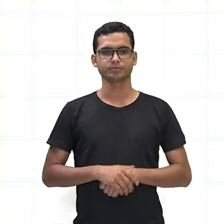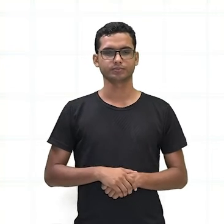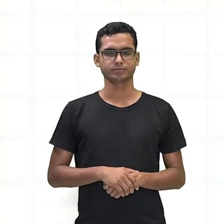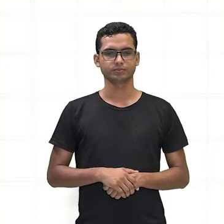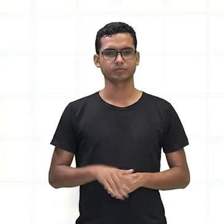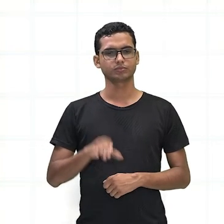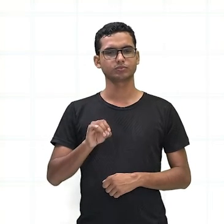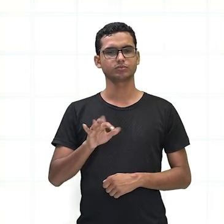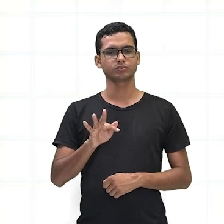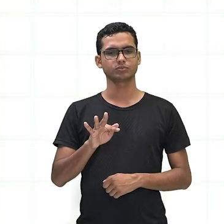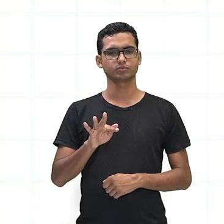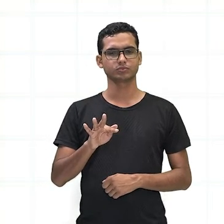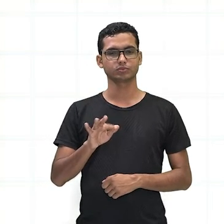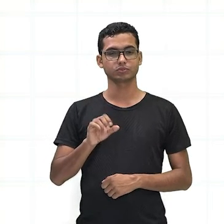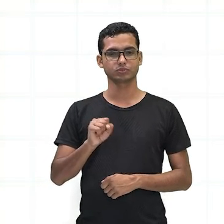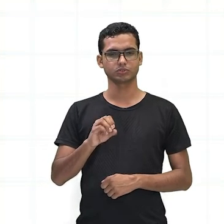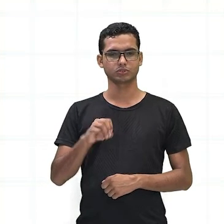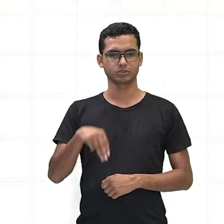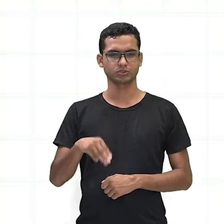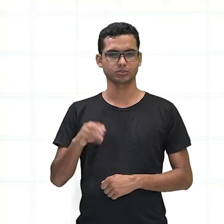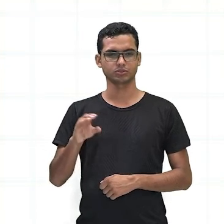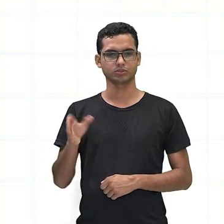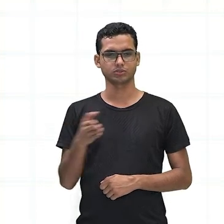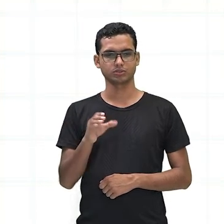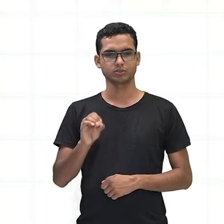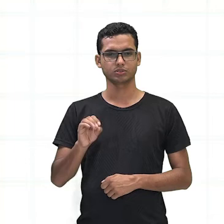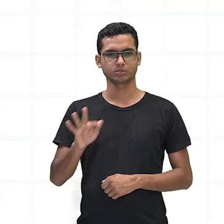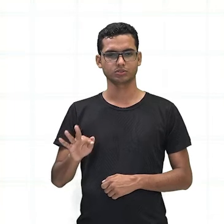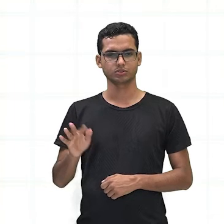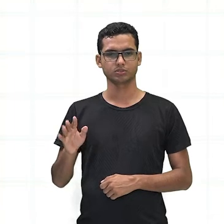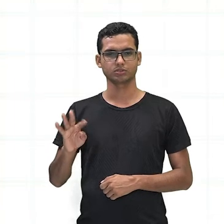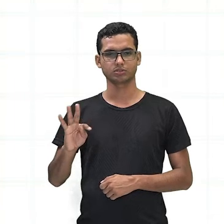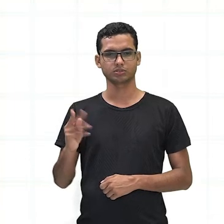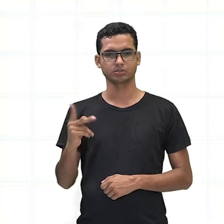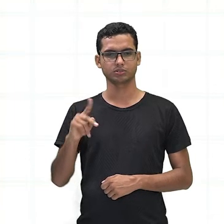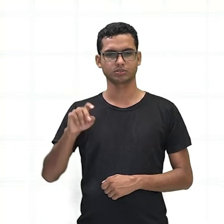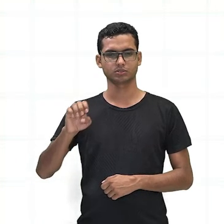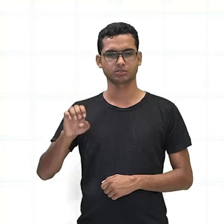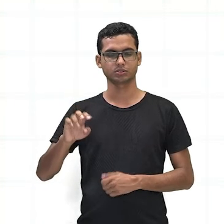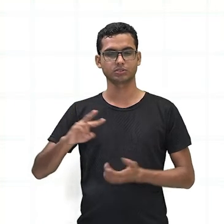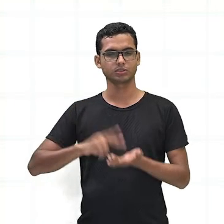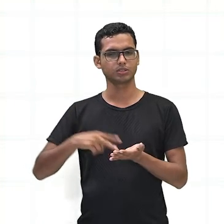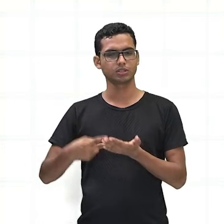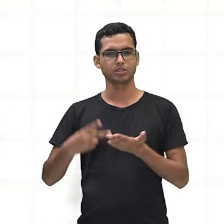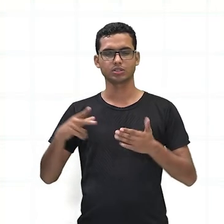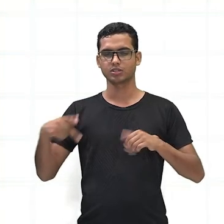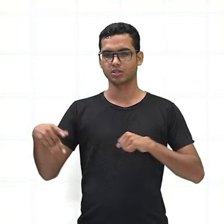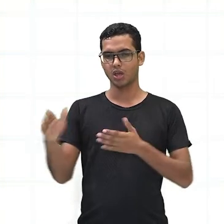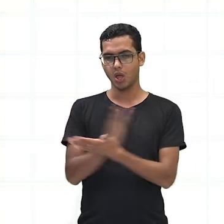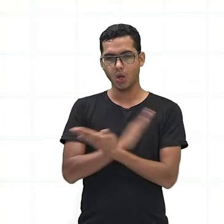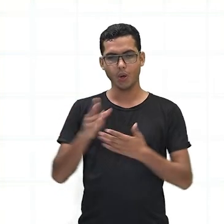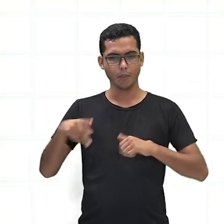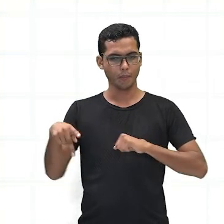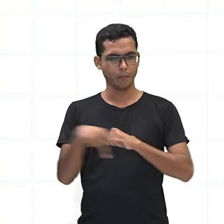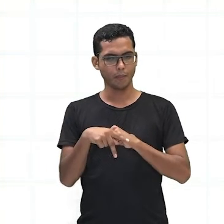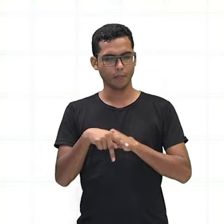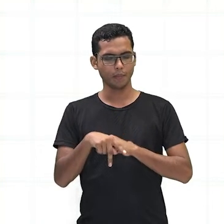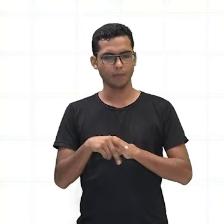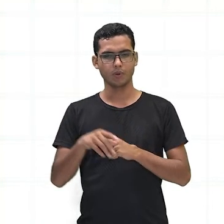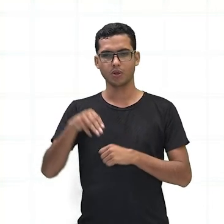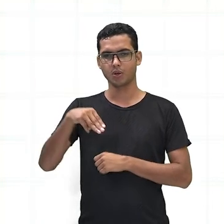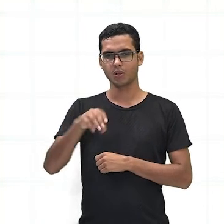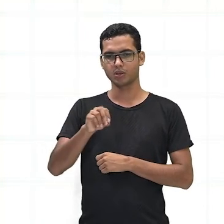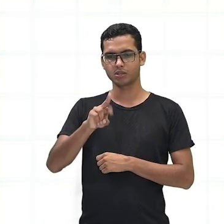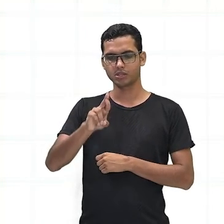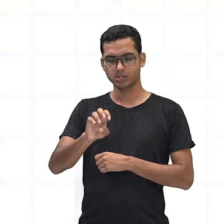the pronouns, alguns dos pronomes more than once. More